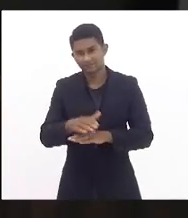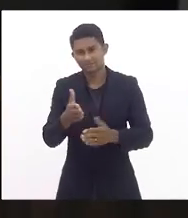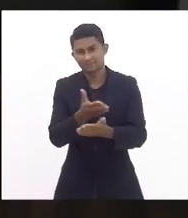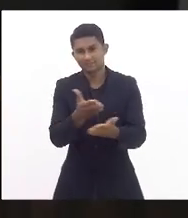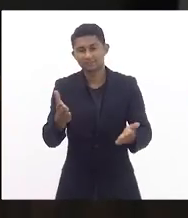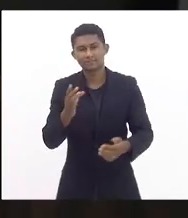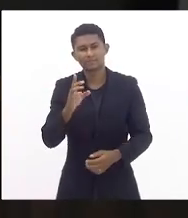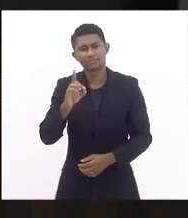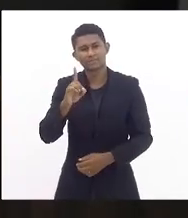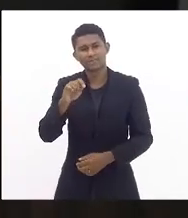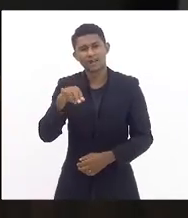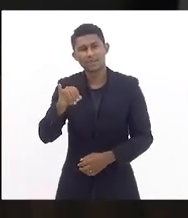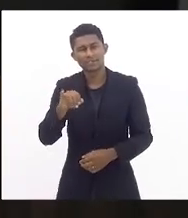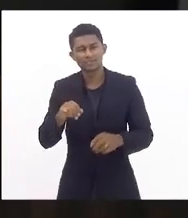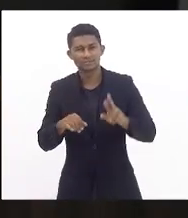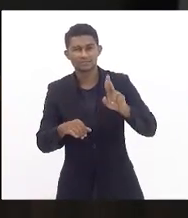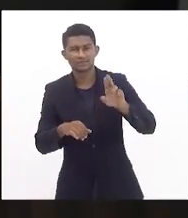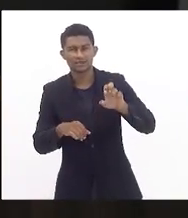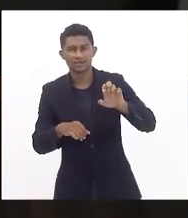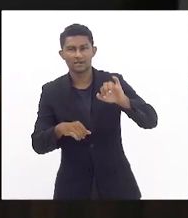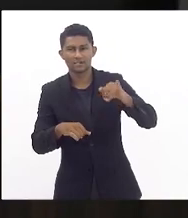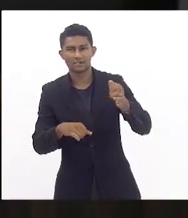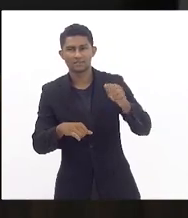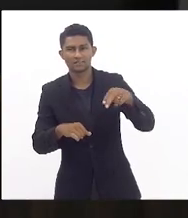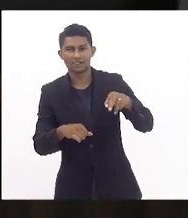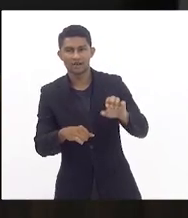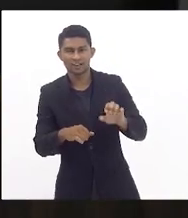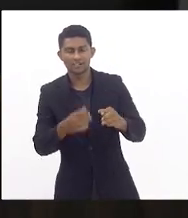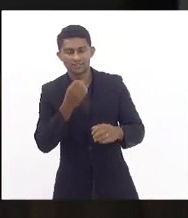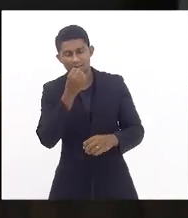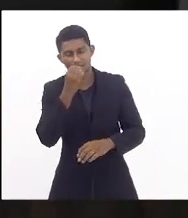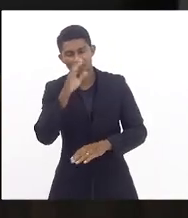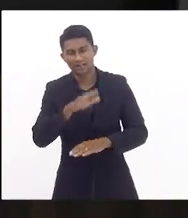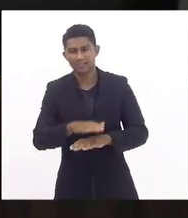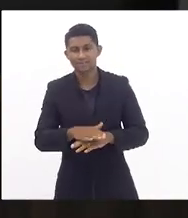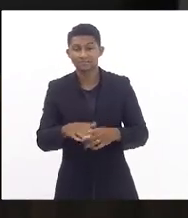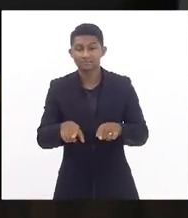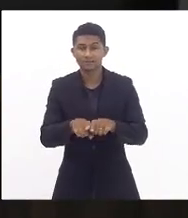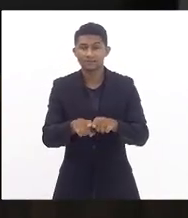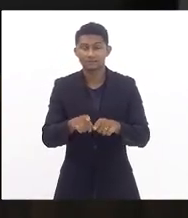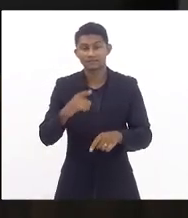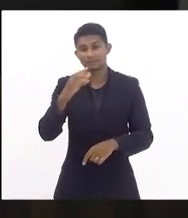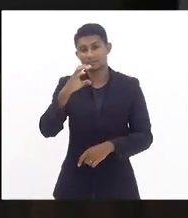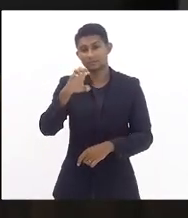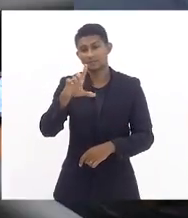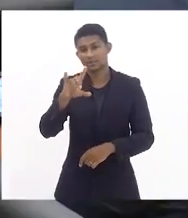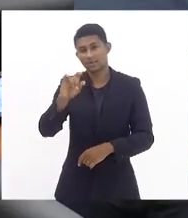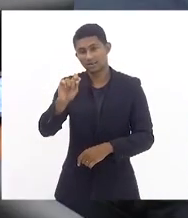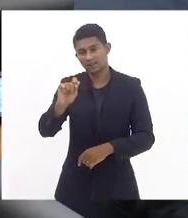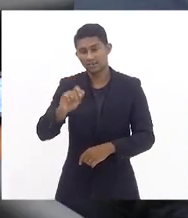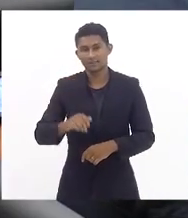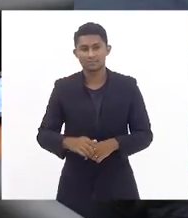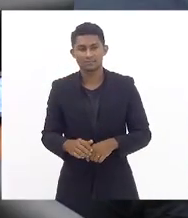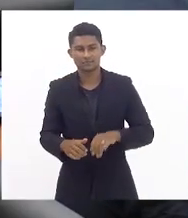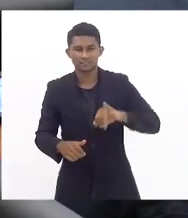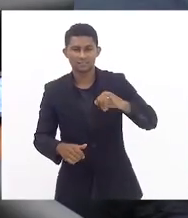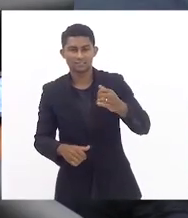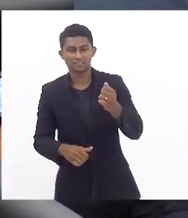Dani, Rejane. Boa tarde, deputada Célia. Deputado